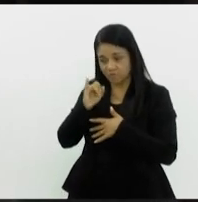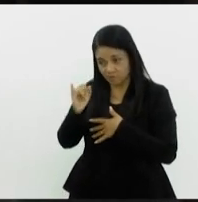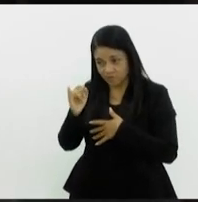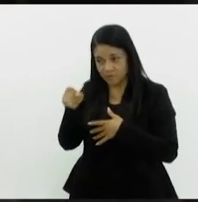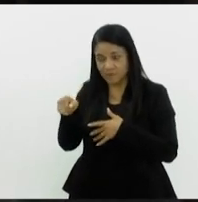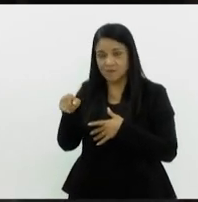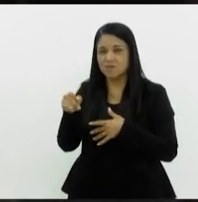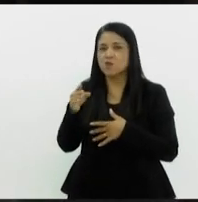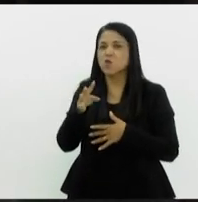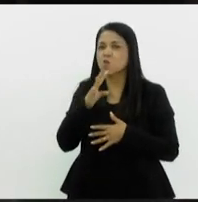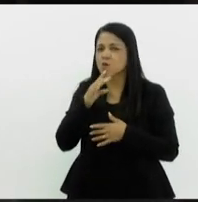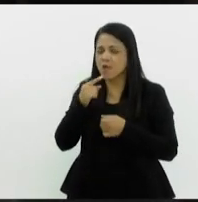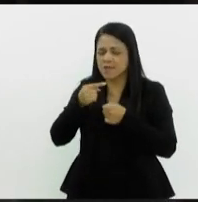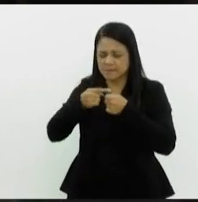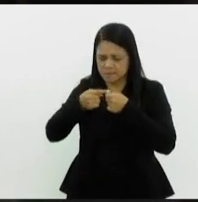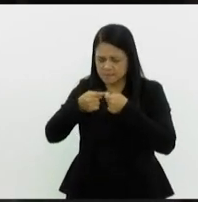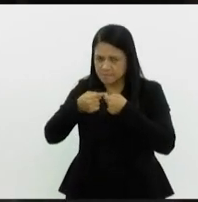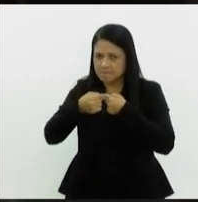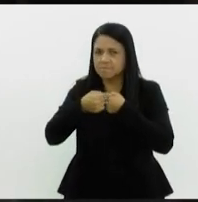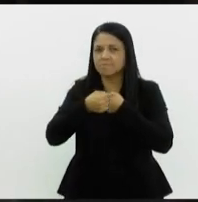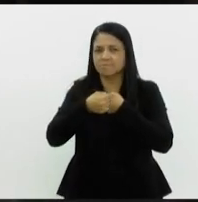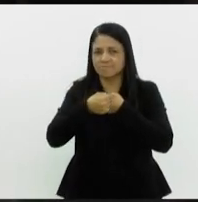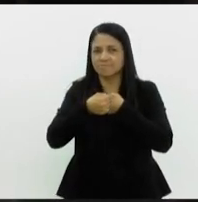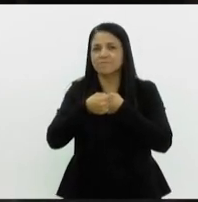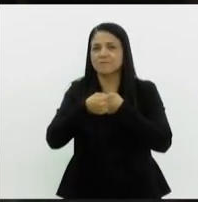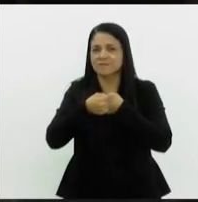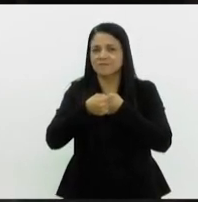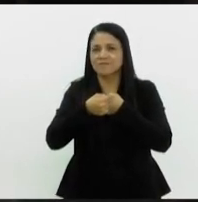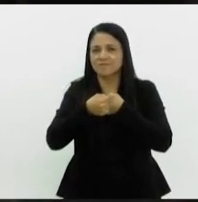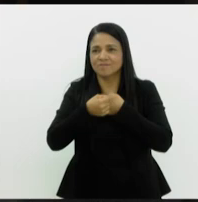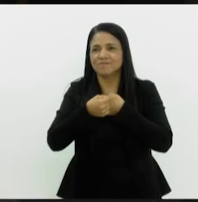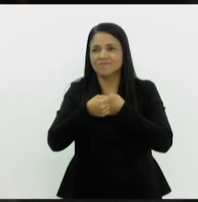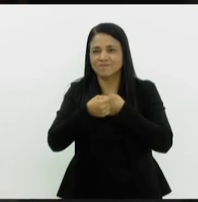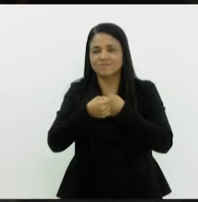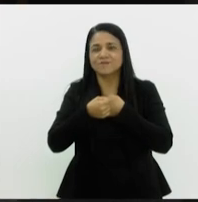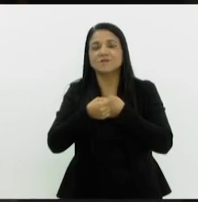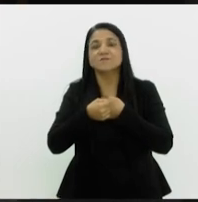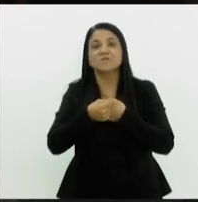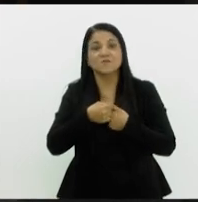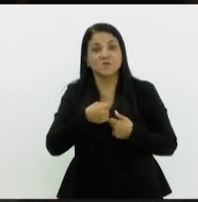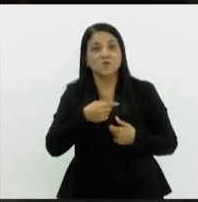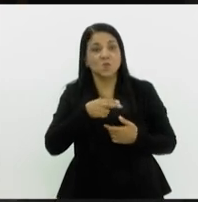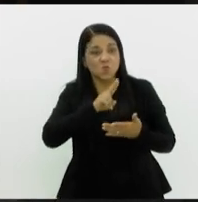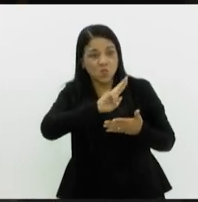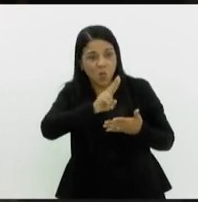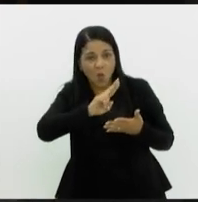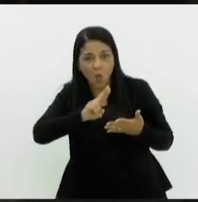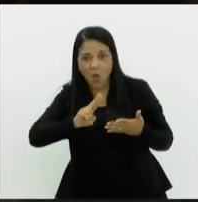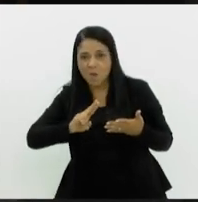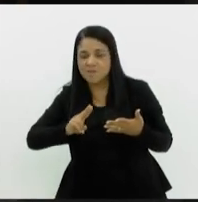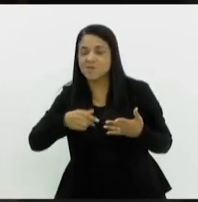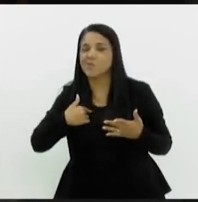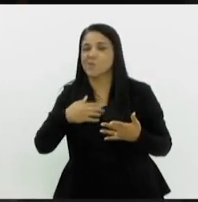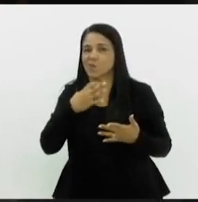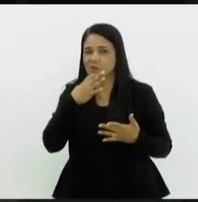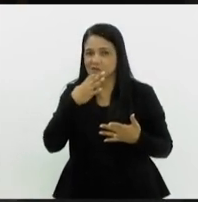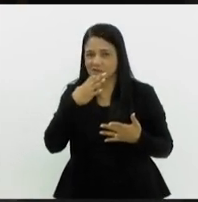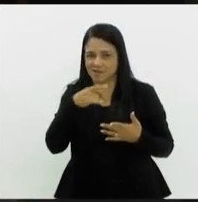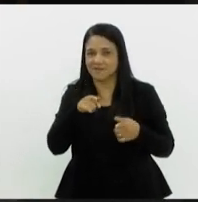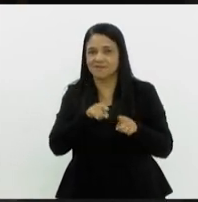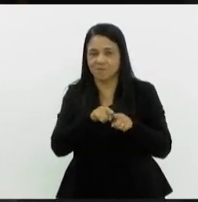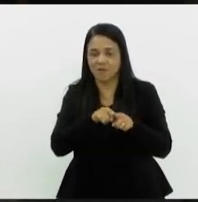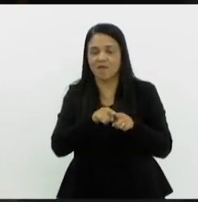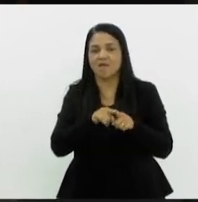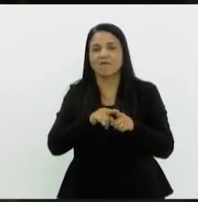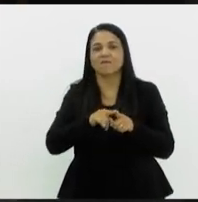os munícipes, a grande maioria, principalmente aqueles que são amigos, pelos nomes. Igual os comandados também dele.